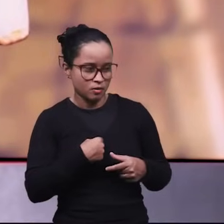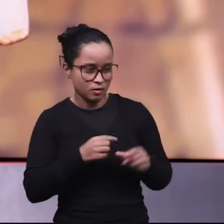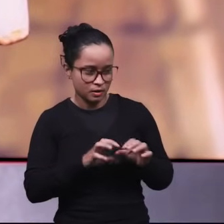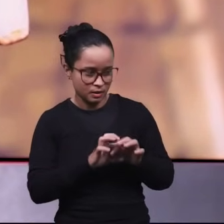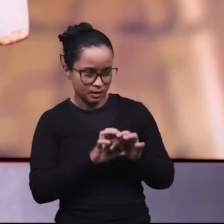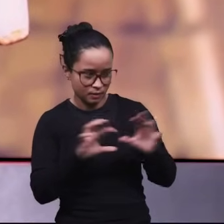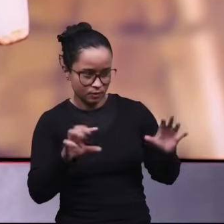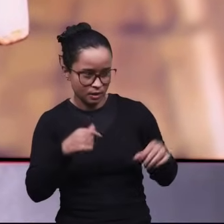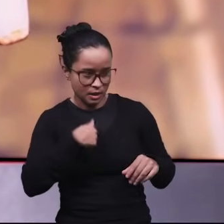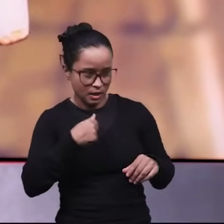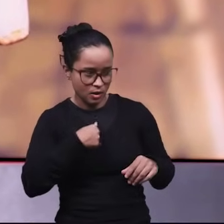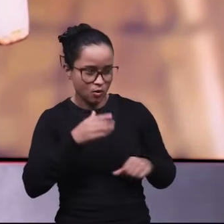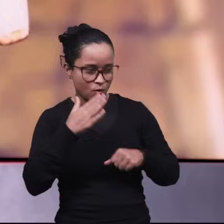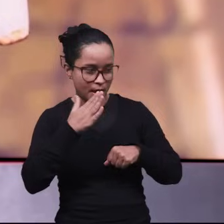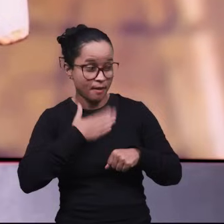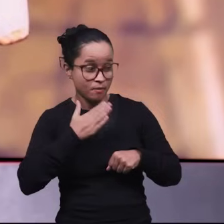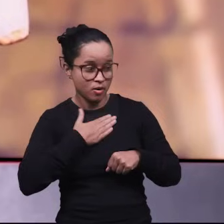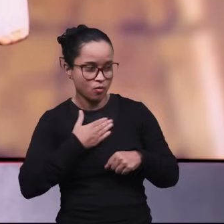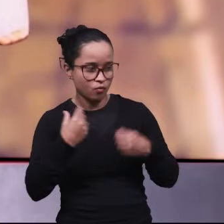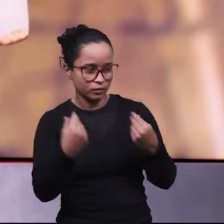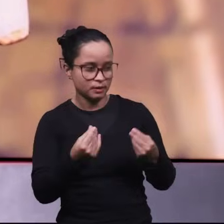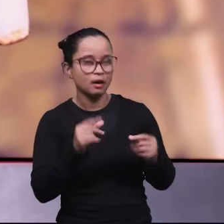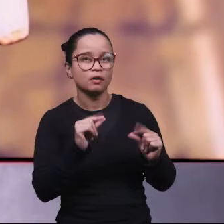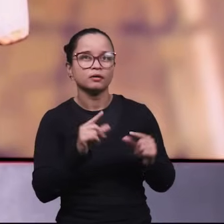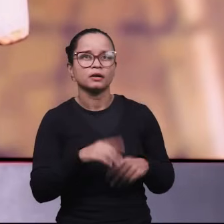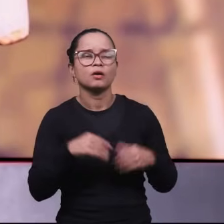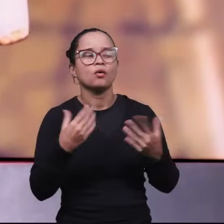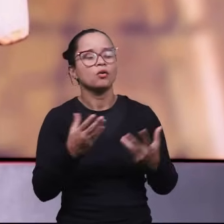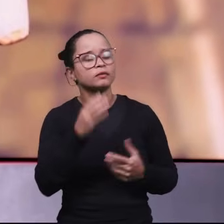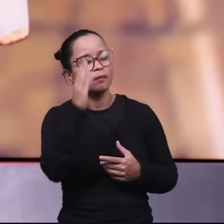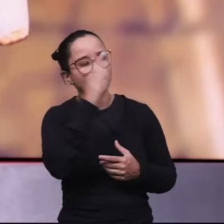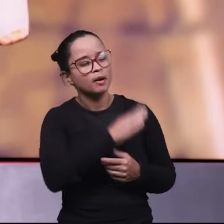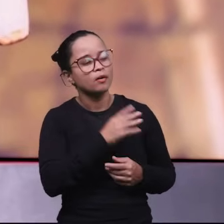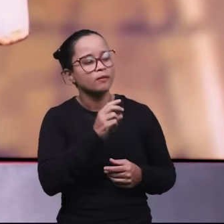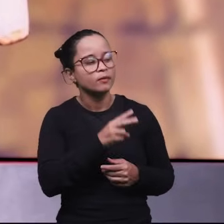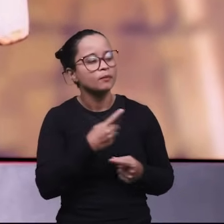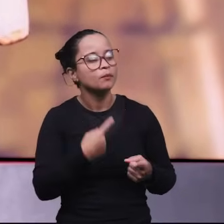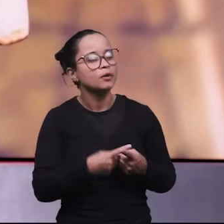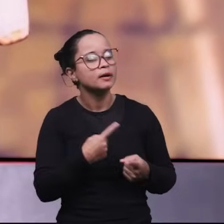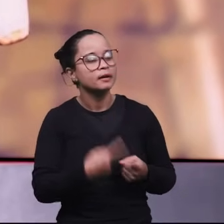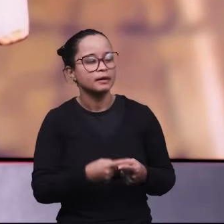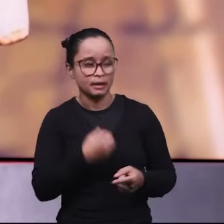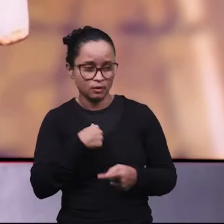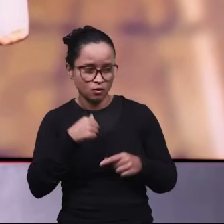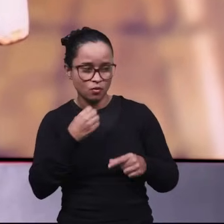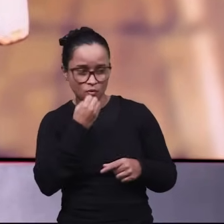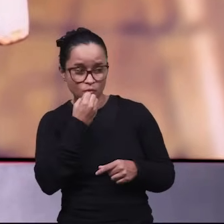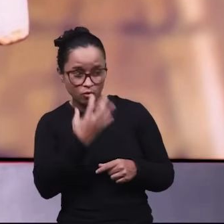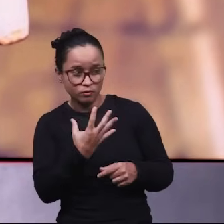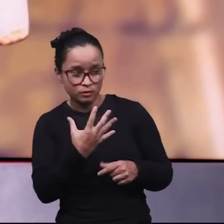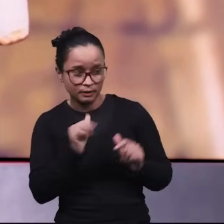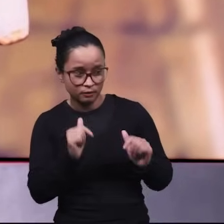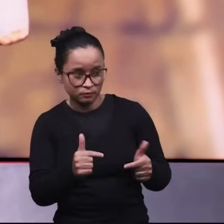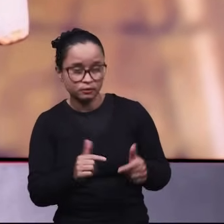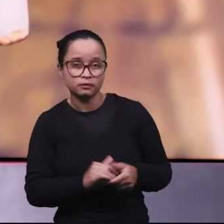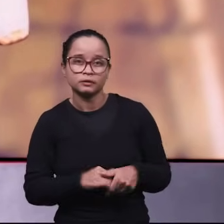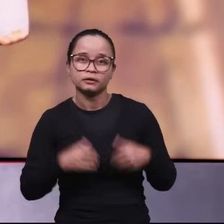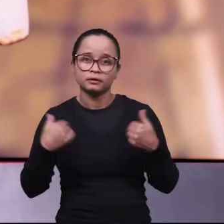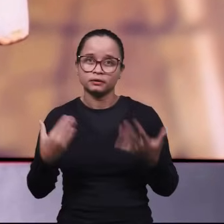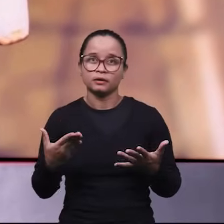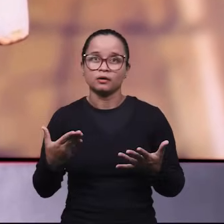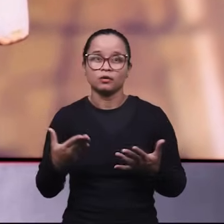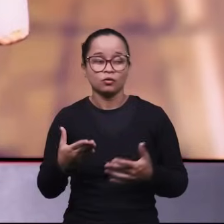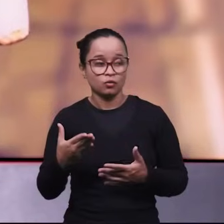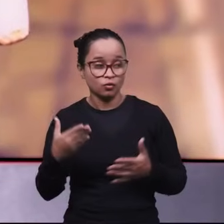o que eu quero do que é meu? Ou são maus os teus olhos porque eu sou bom? Assim os últimos